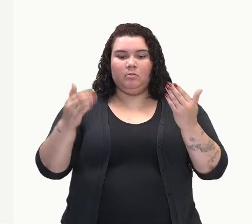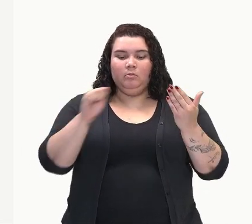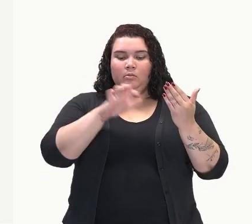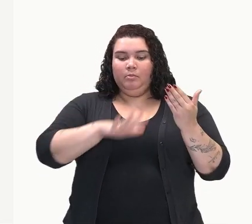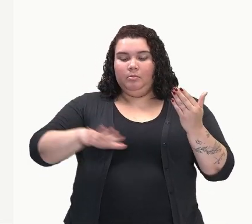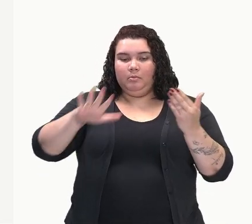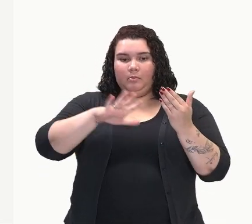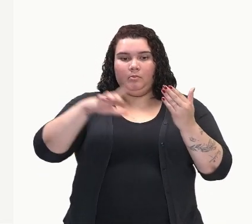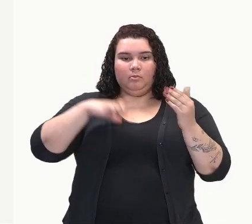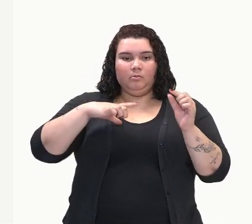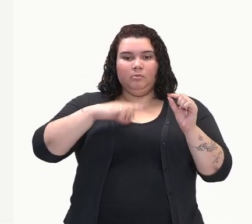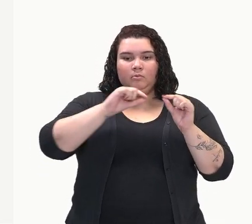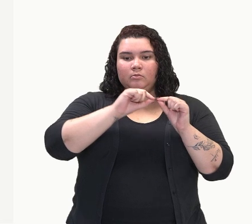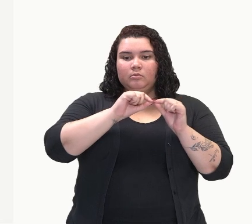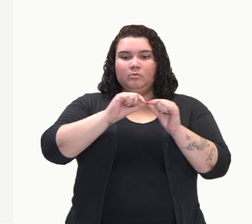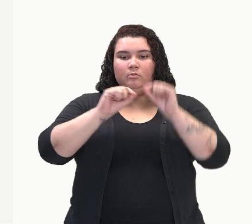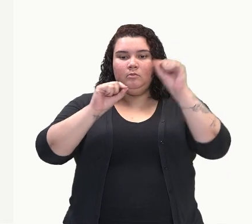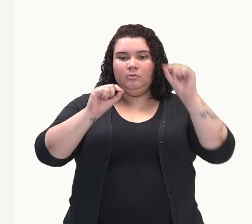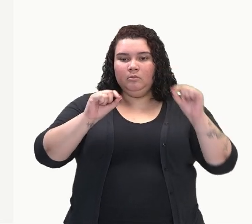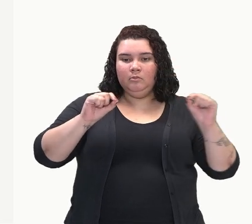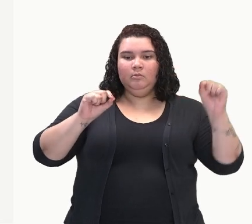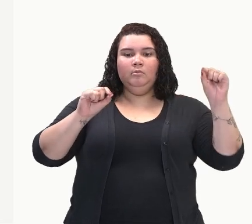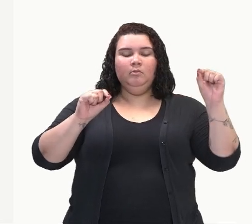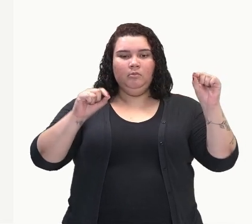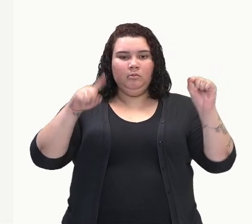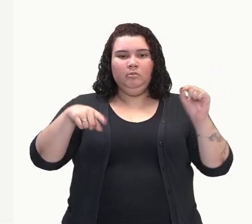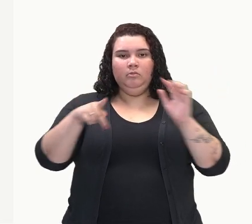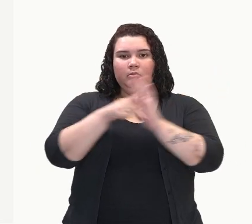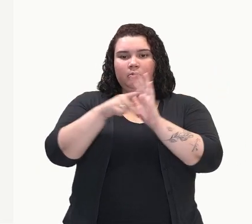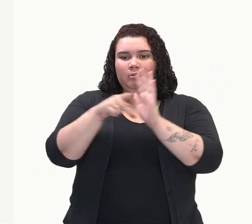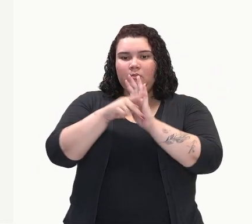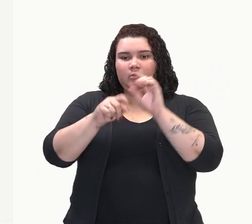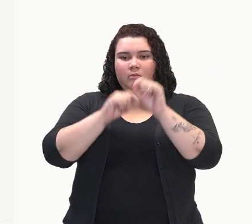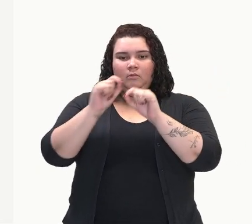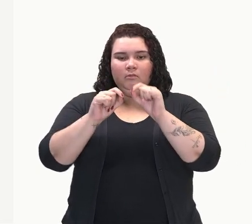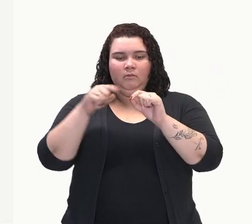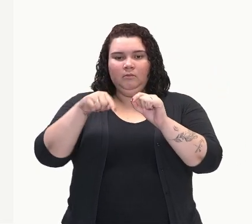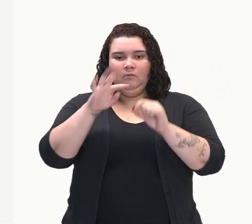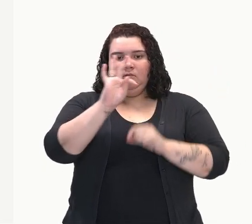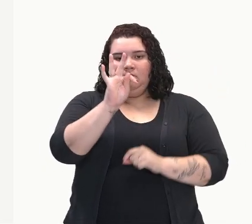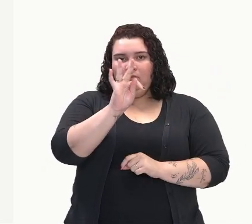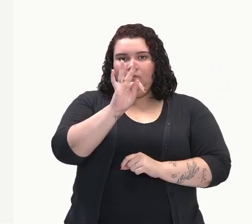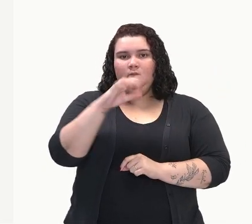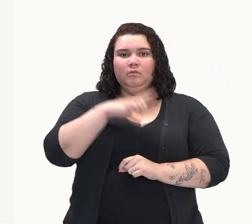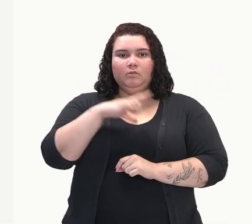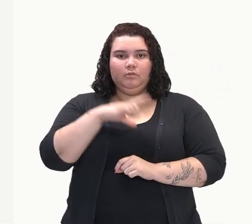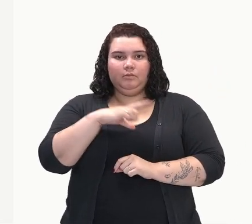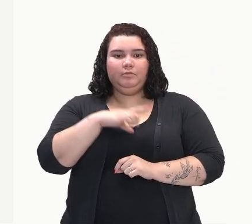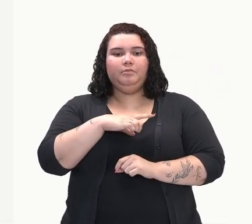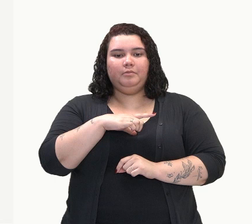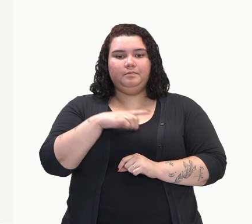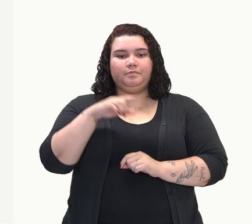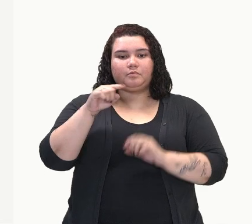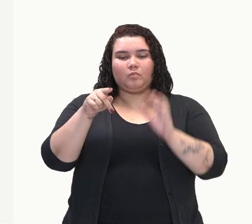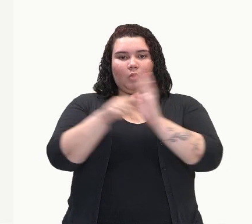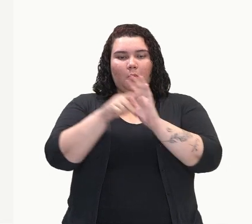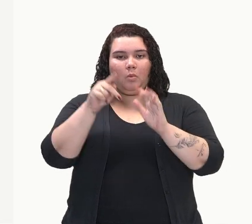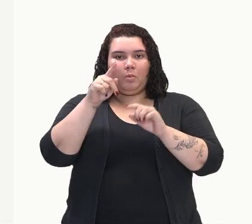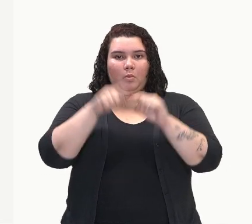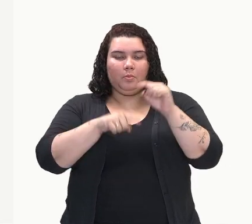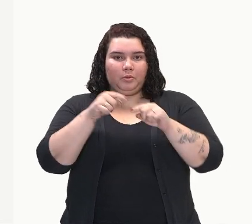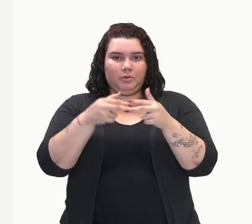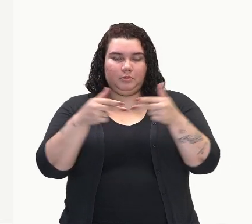ela corresponde ao trabalho realizado ou recebido pelo corpo.